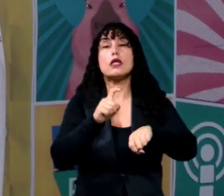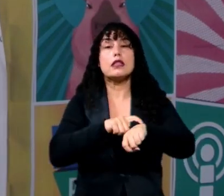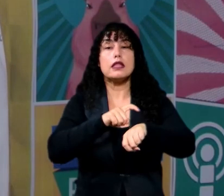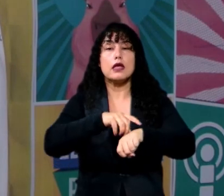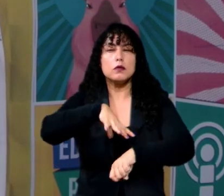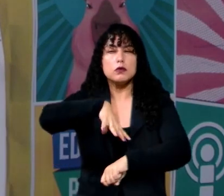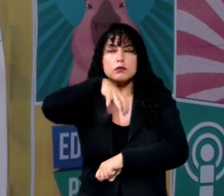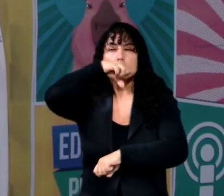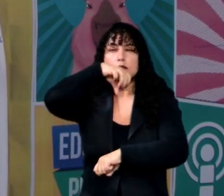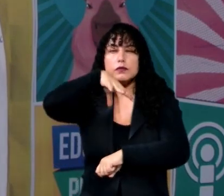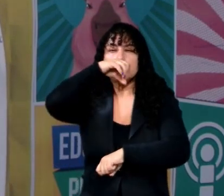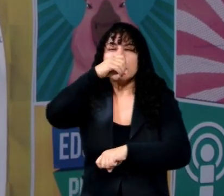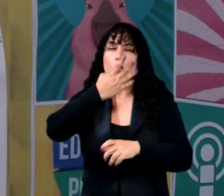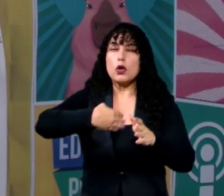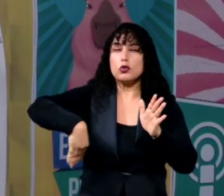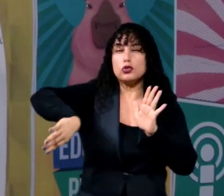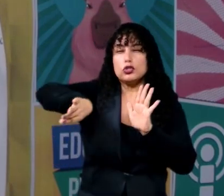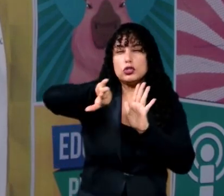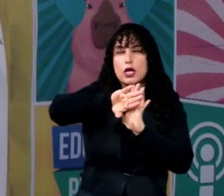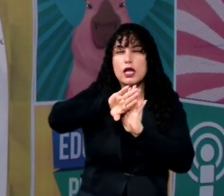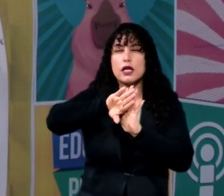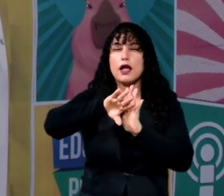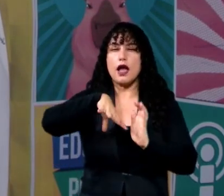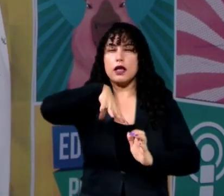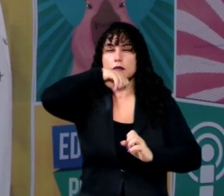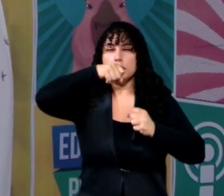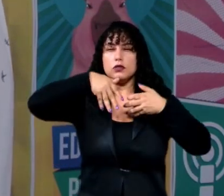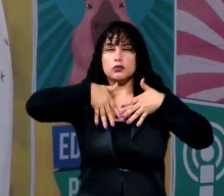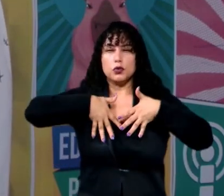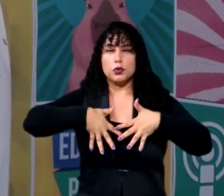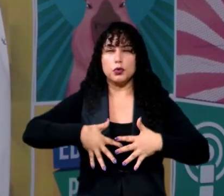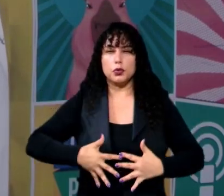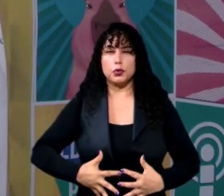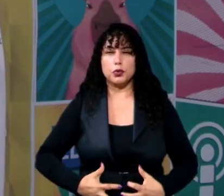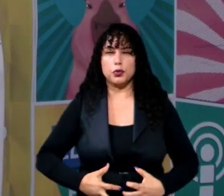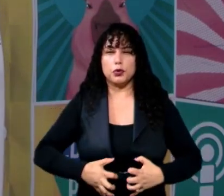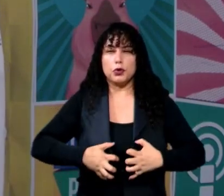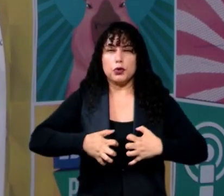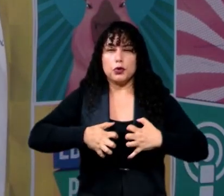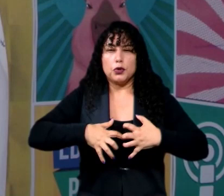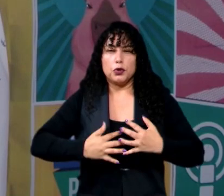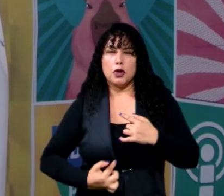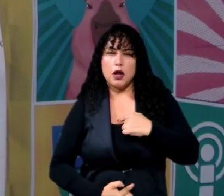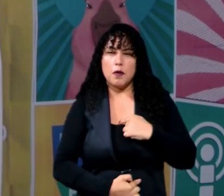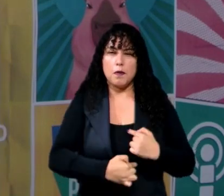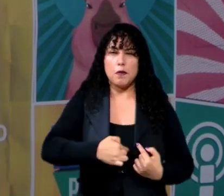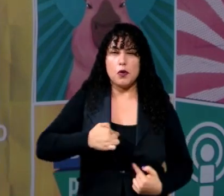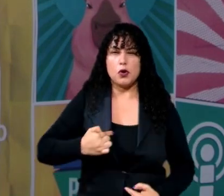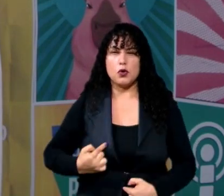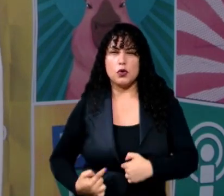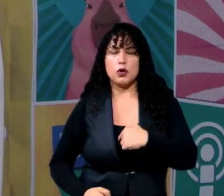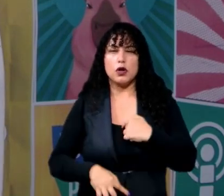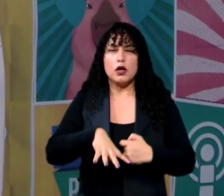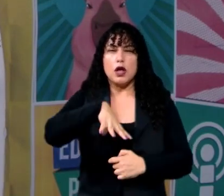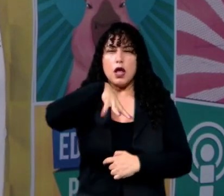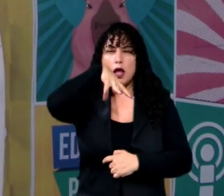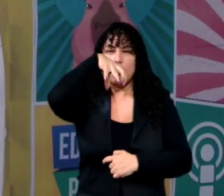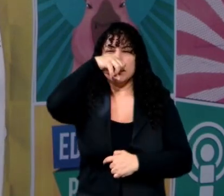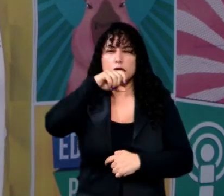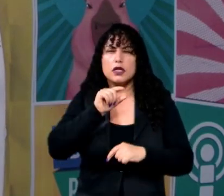Quando essa respiração chega até a nossa barriga, mexe com as nossas entranhas, basta você respirar